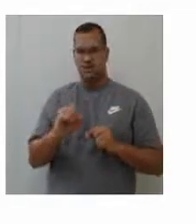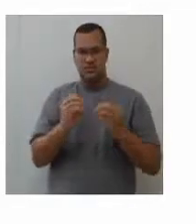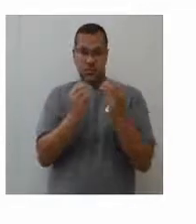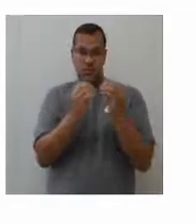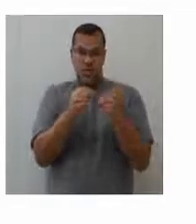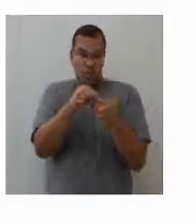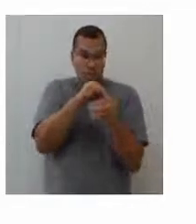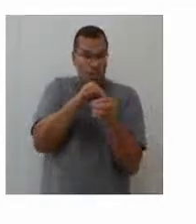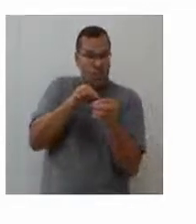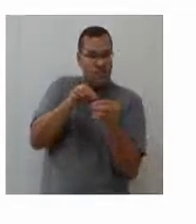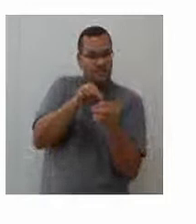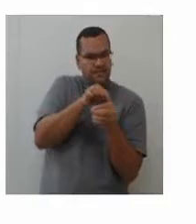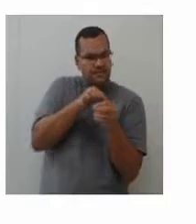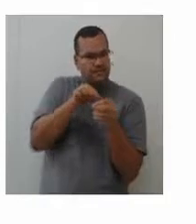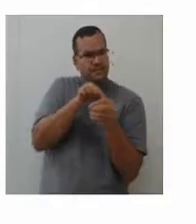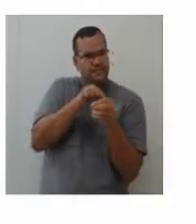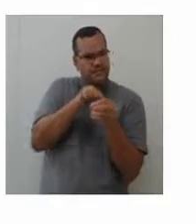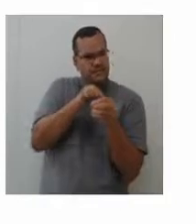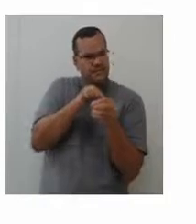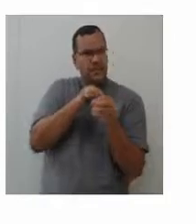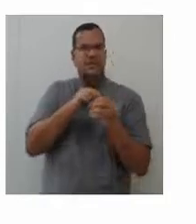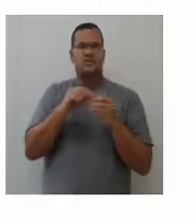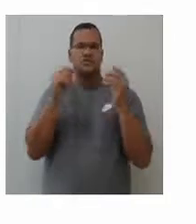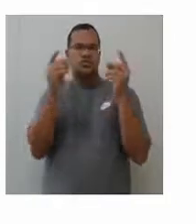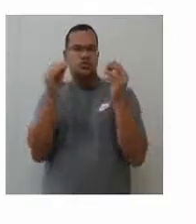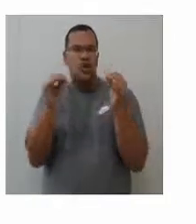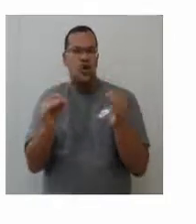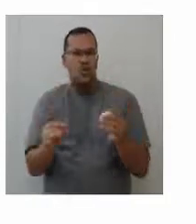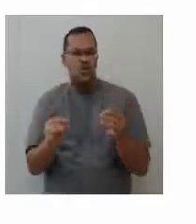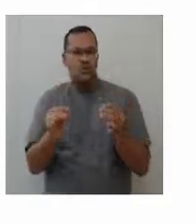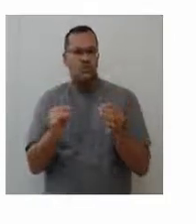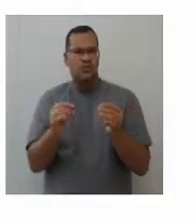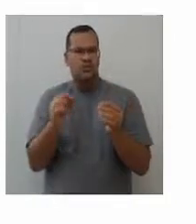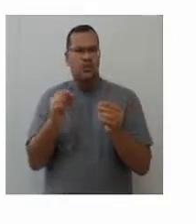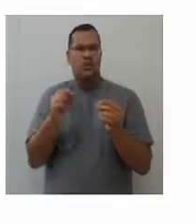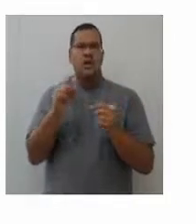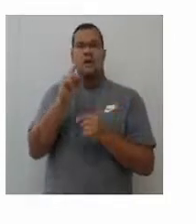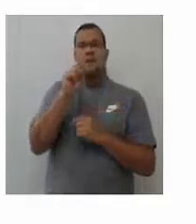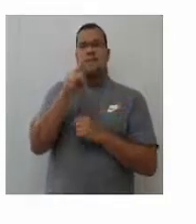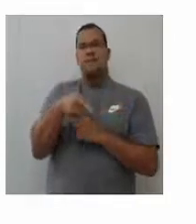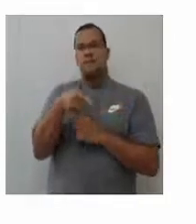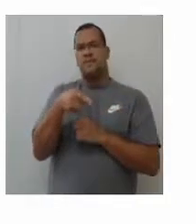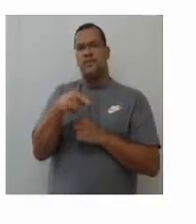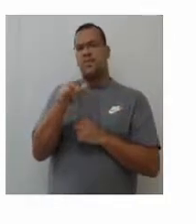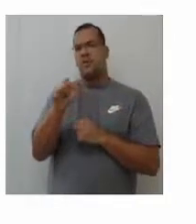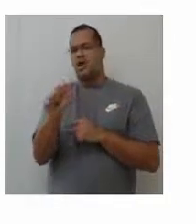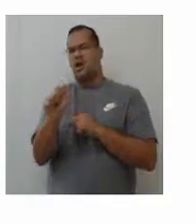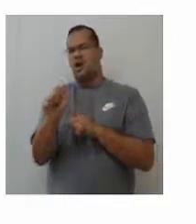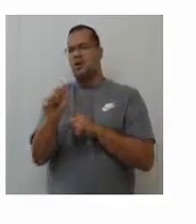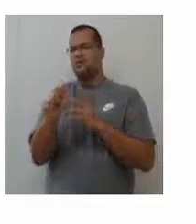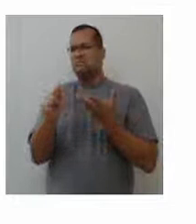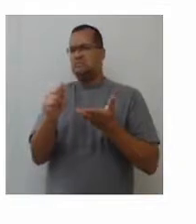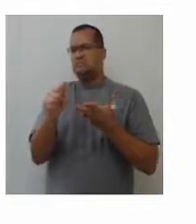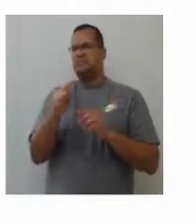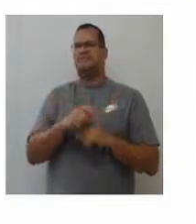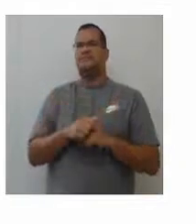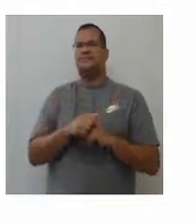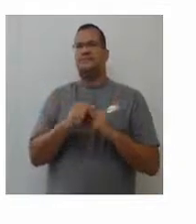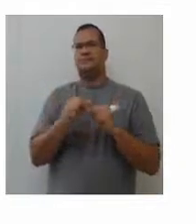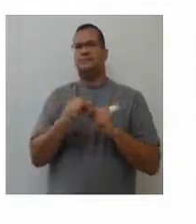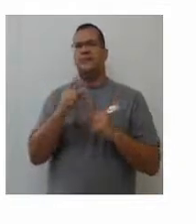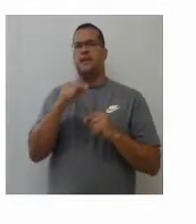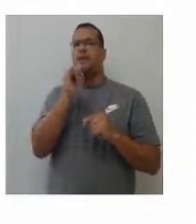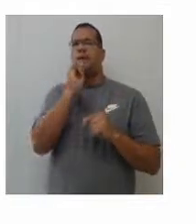partículas do disperso soluto é superior a 1000 angstrom. Exemplo, leite